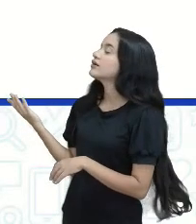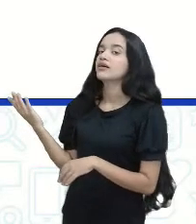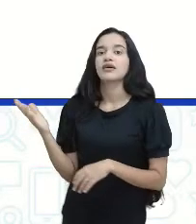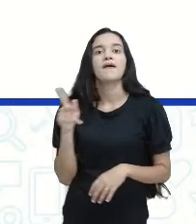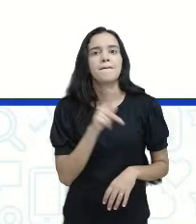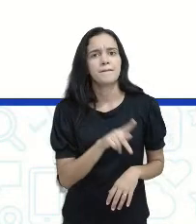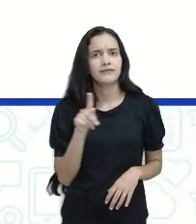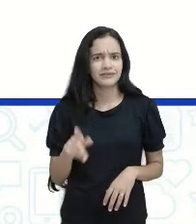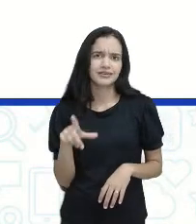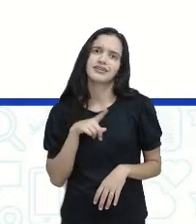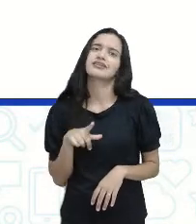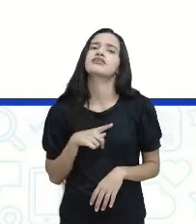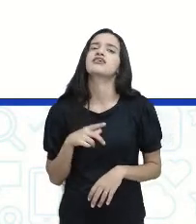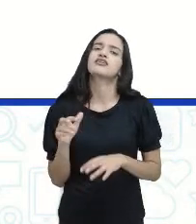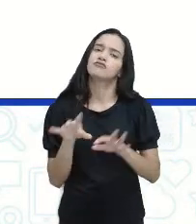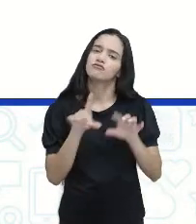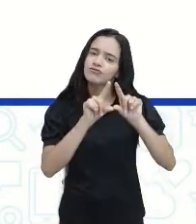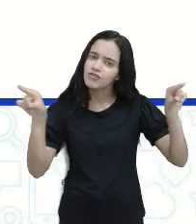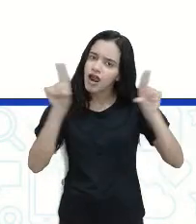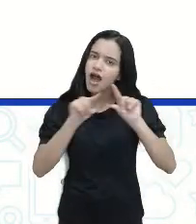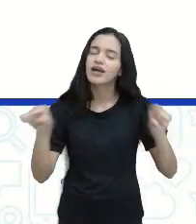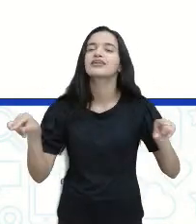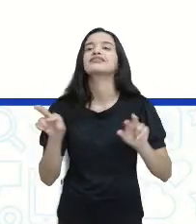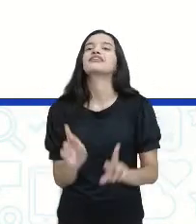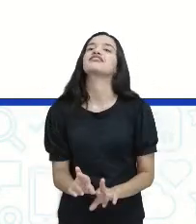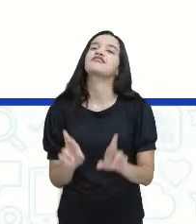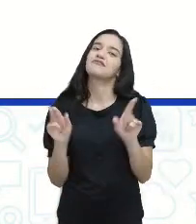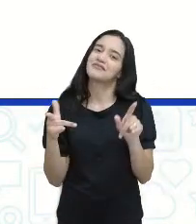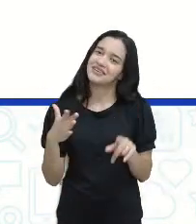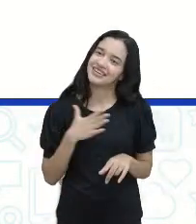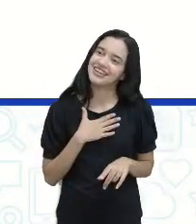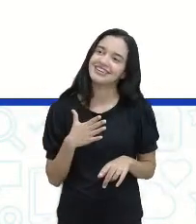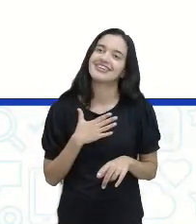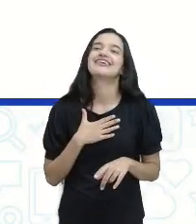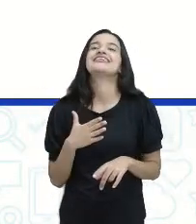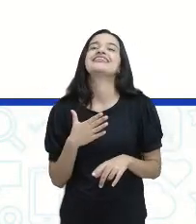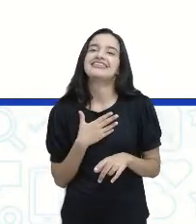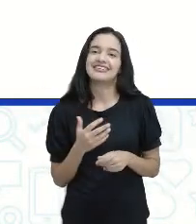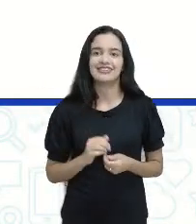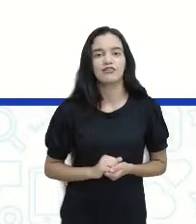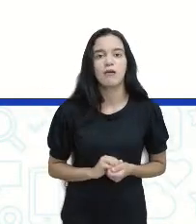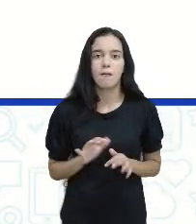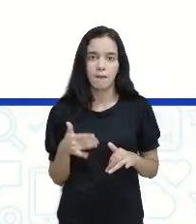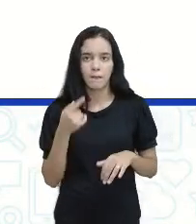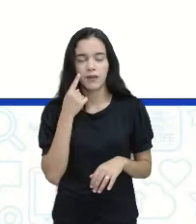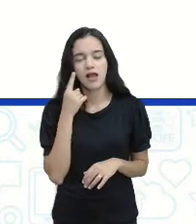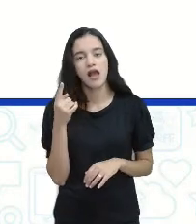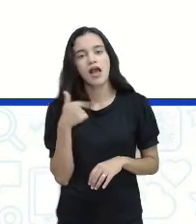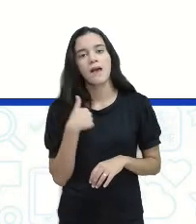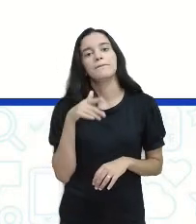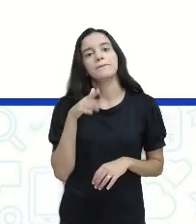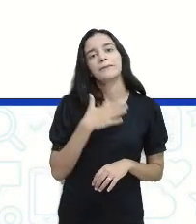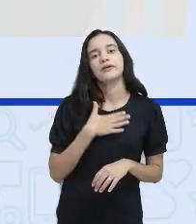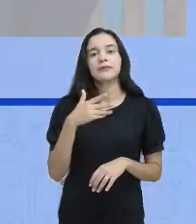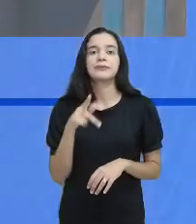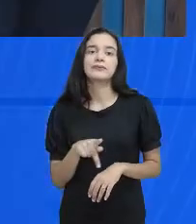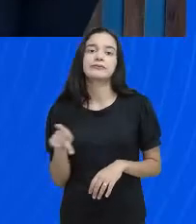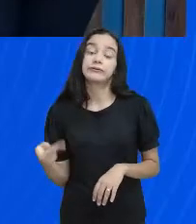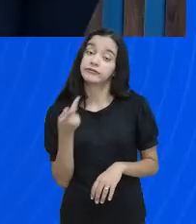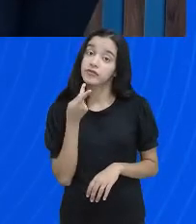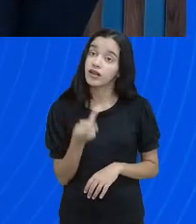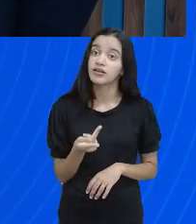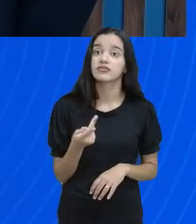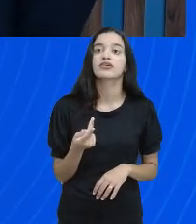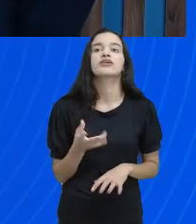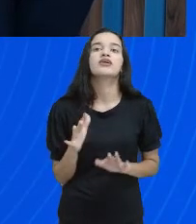frases diferentes da minha, né, prof? Tem frase diferente da minha. Então, olha só, o meu professor falava assim, olha só,